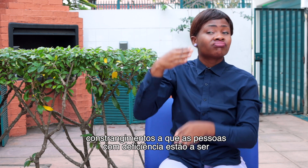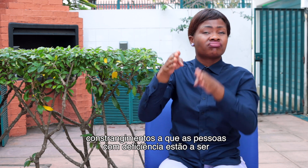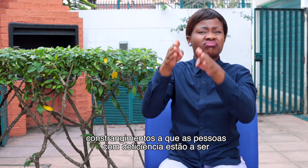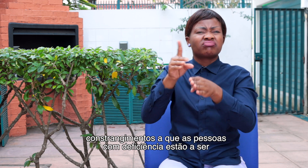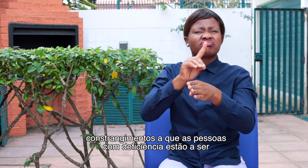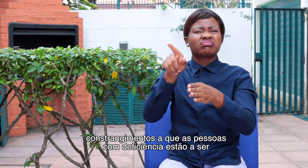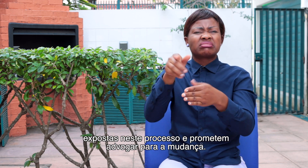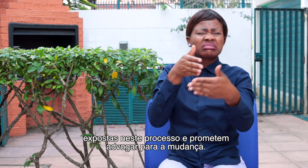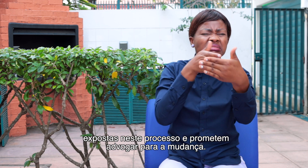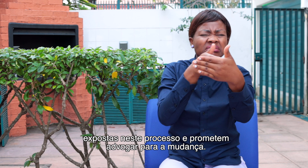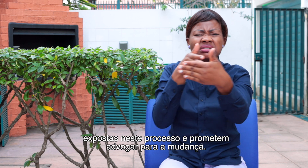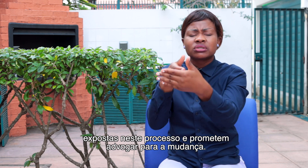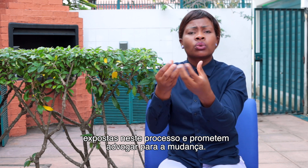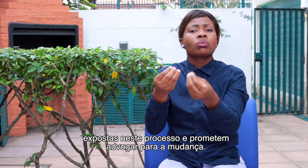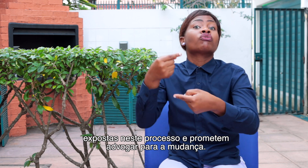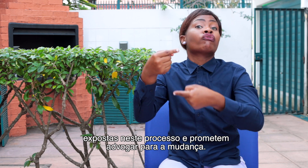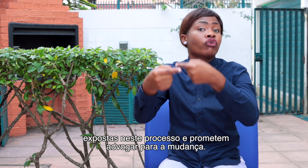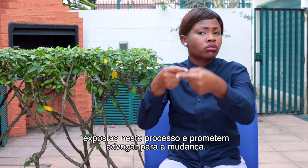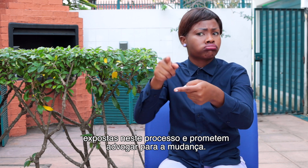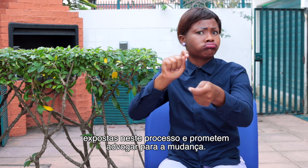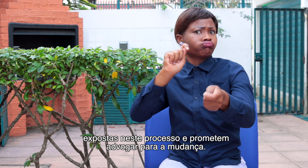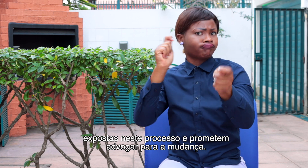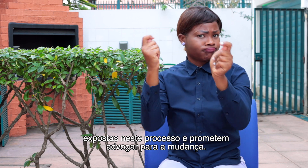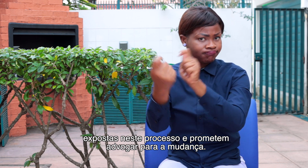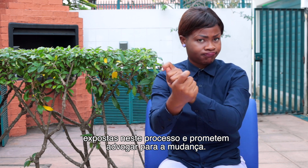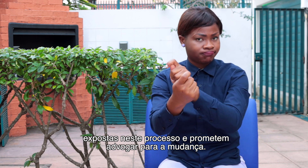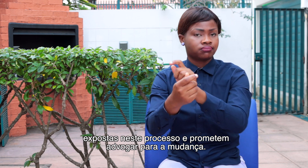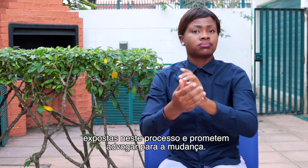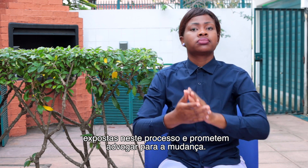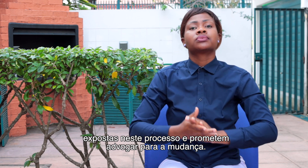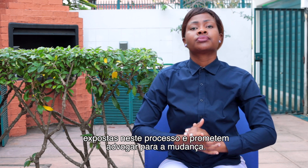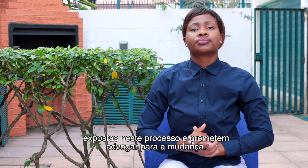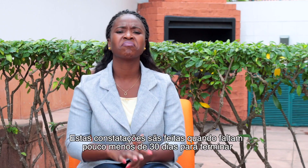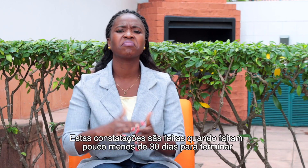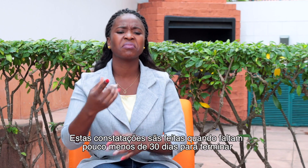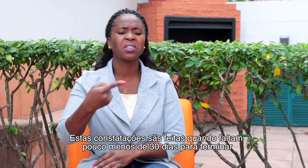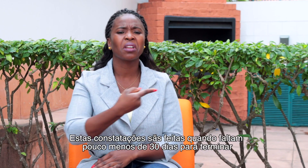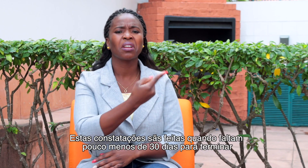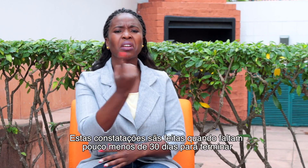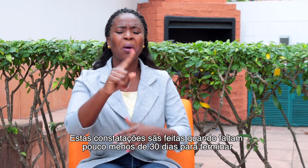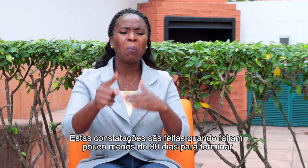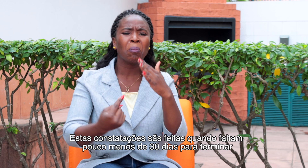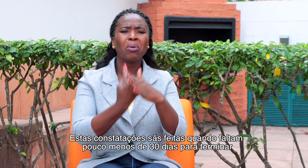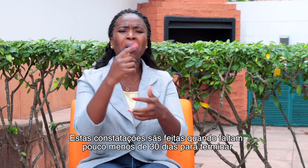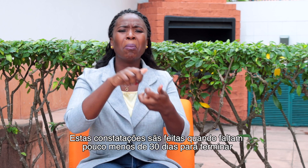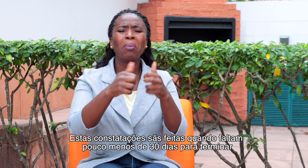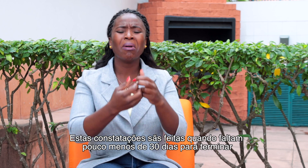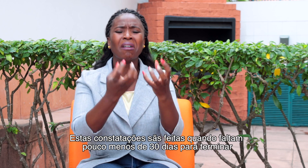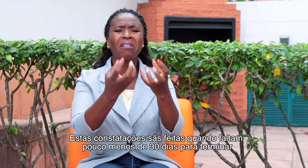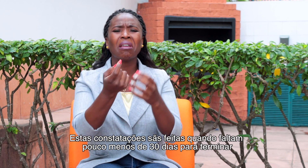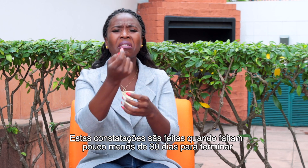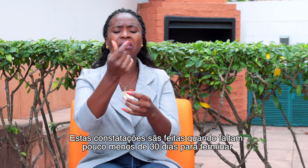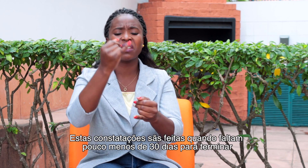com deficiência estão a ser expostas neste processo e prometem advogar para a mudança. Estas constatações são feitas